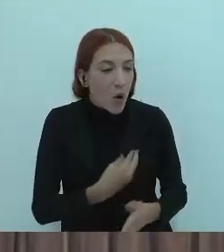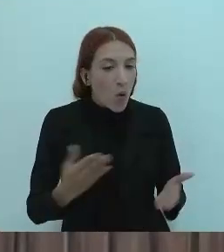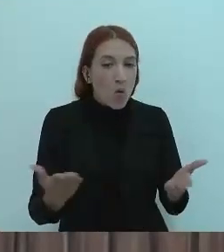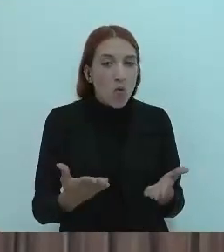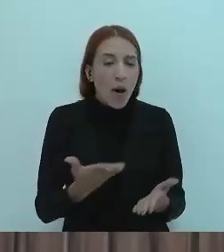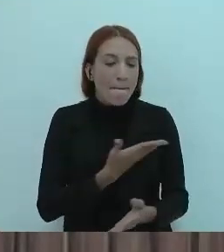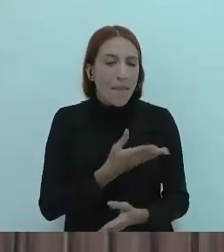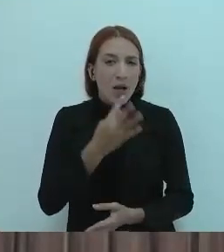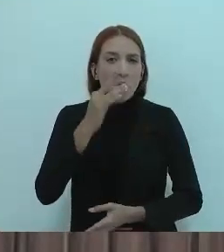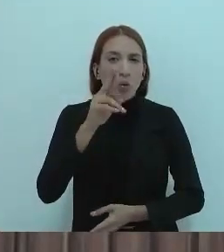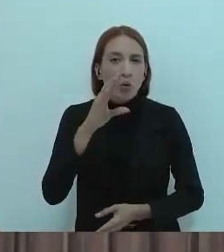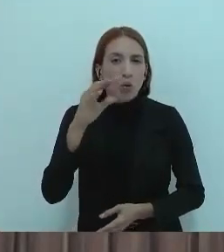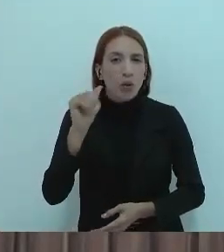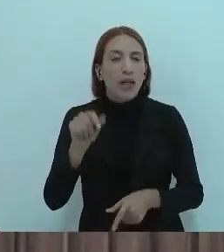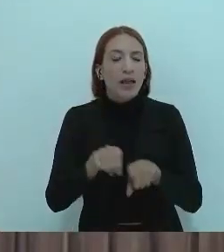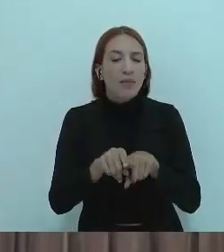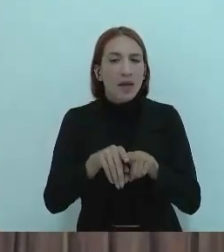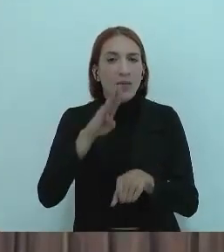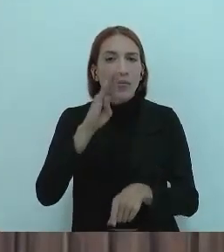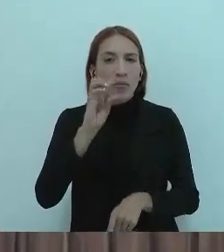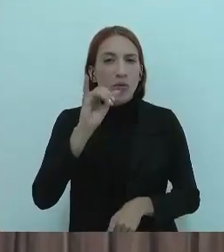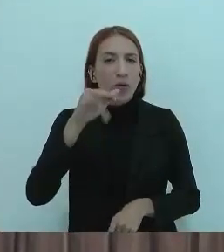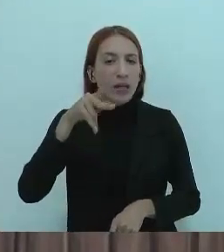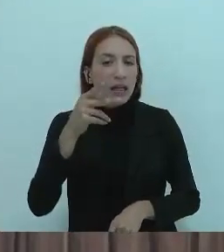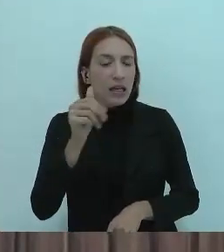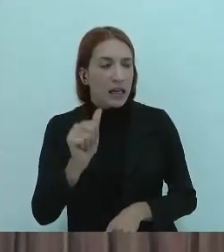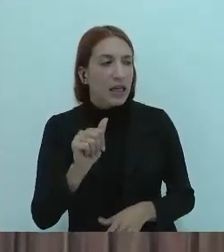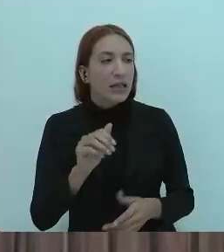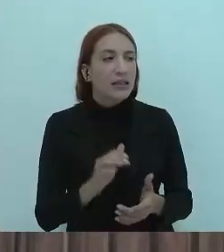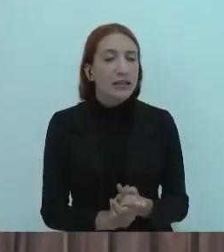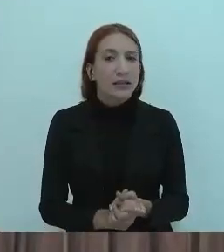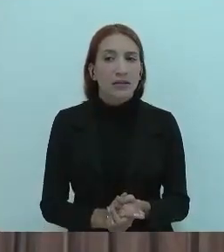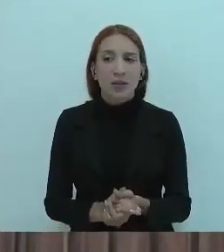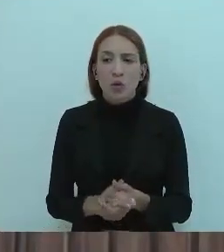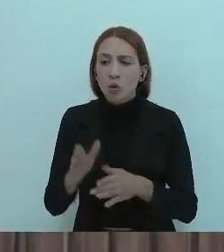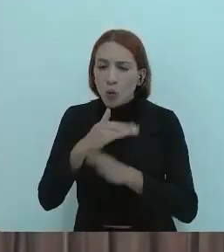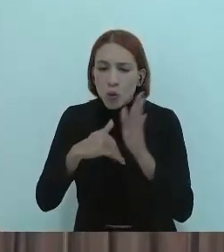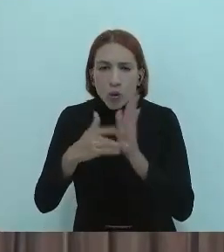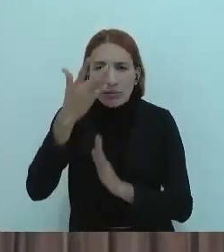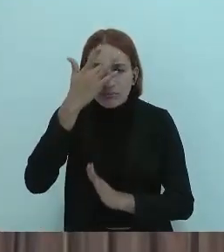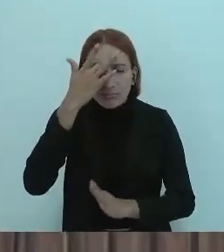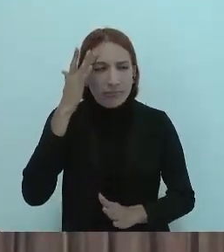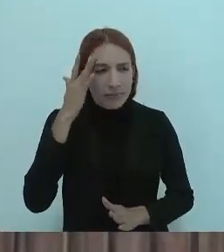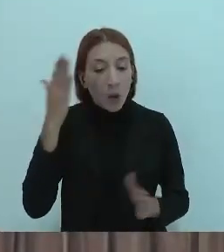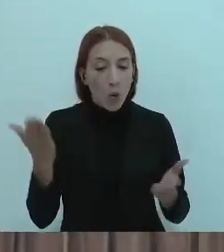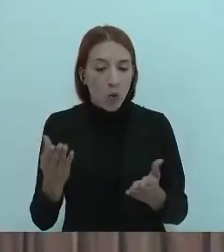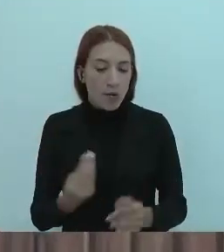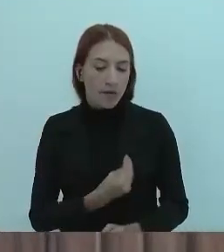faz aí presente boinha minha amiga Vânia Então se todos complementares